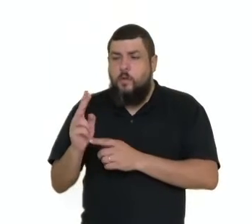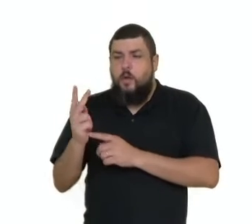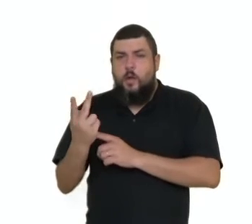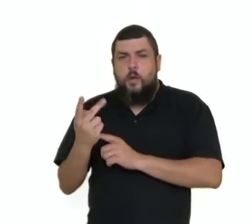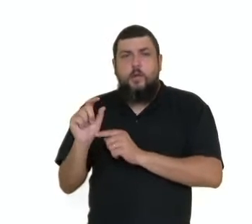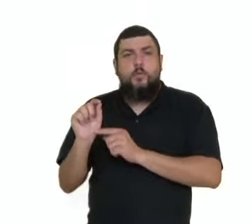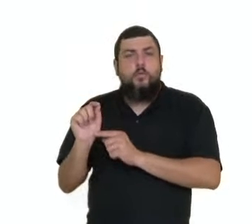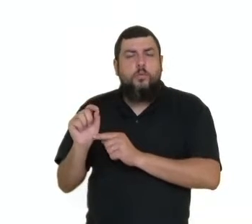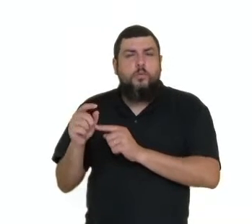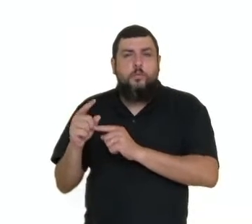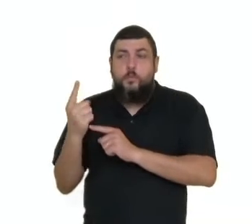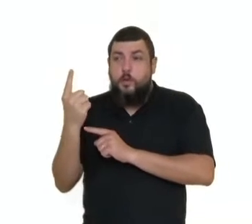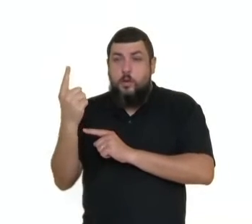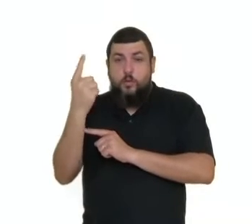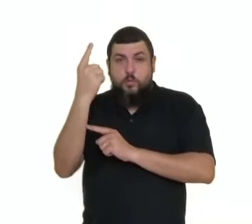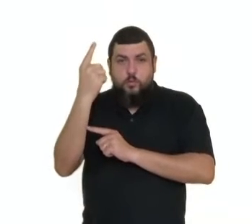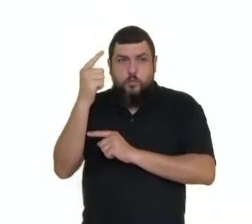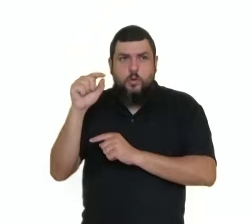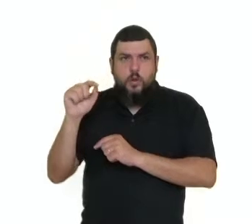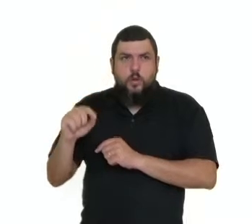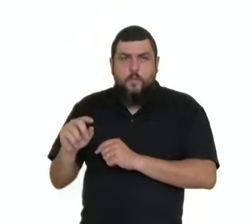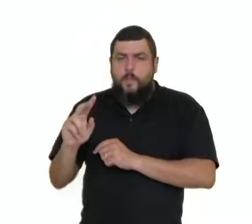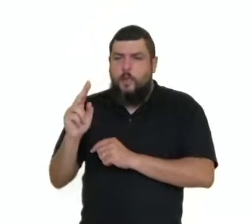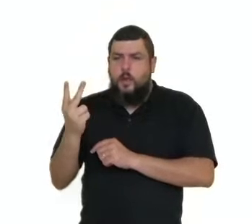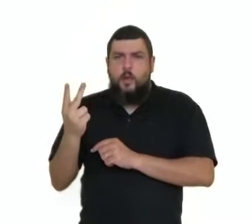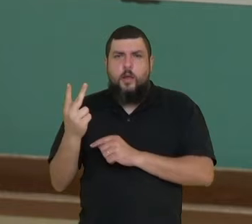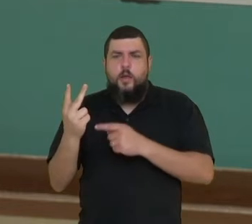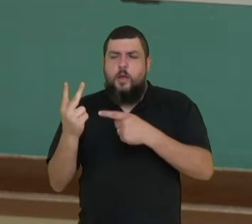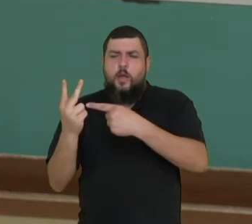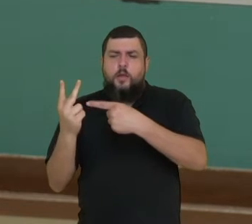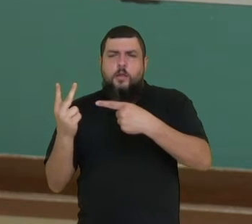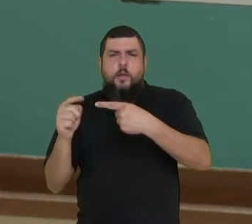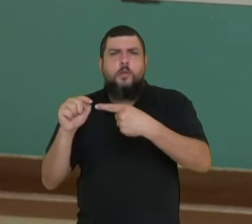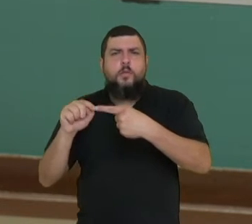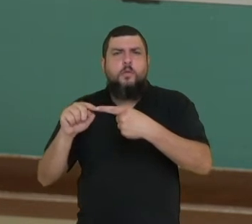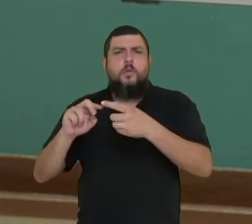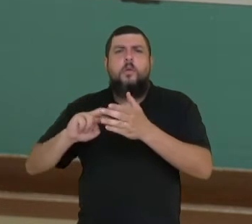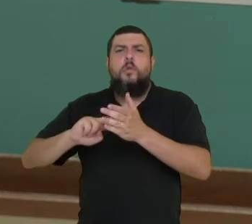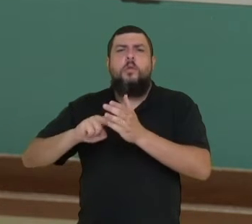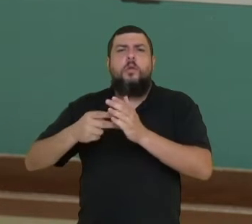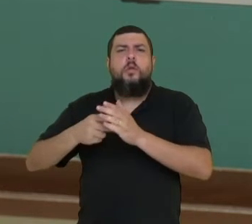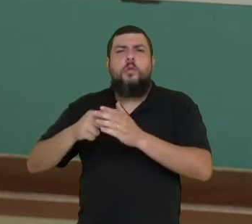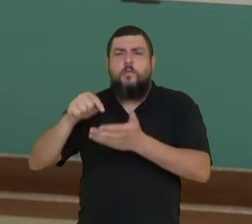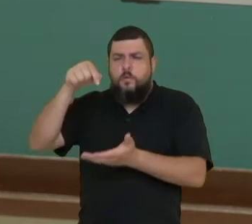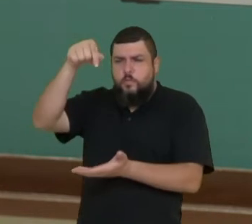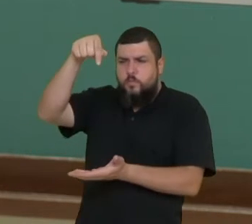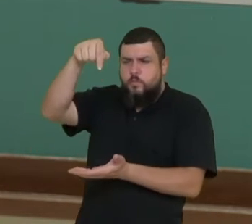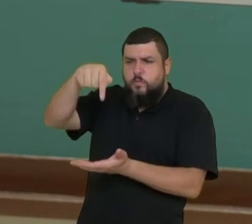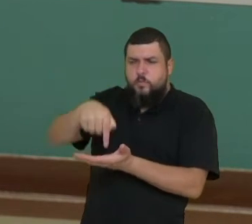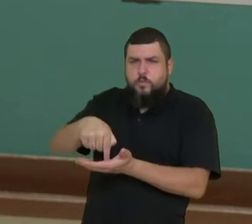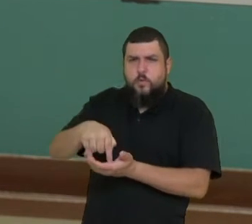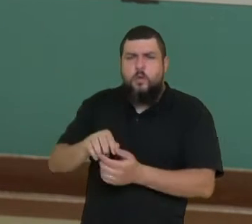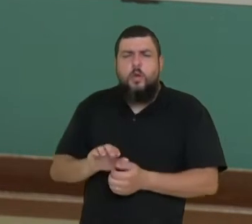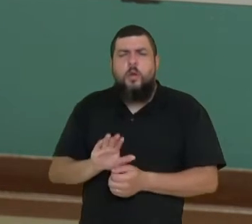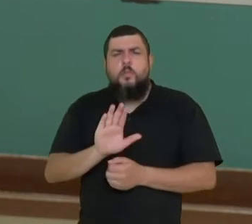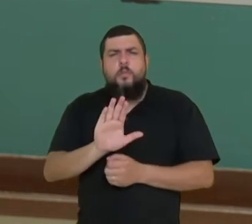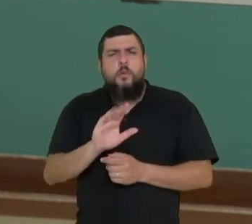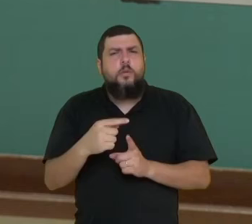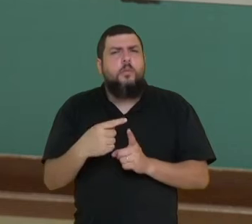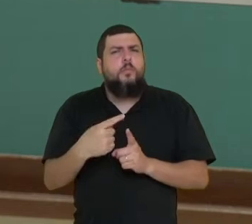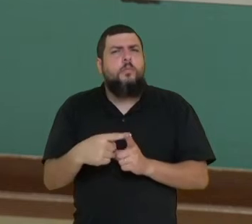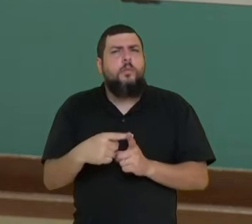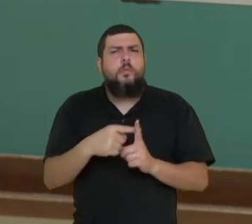no caso, negativa, seria uma descida. E por que essa ideia de sinal positivo e